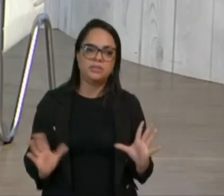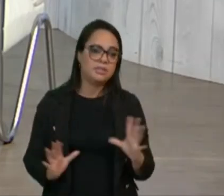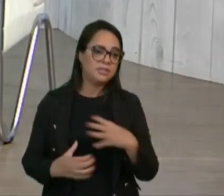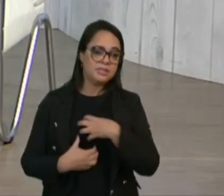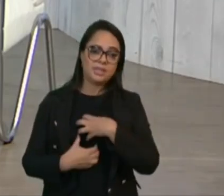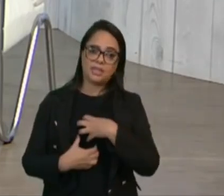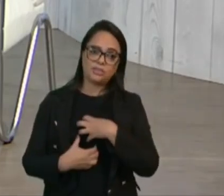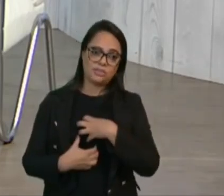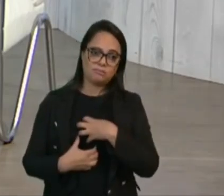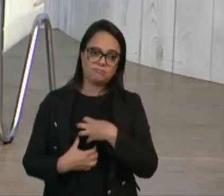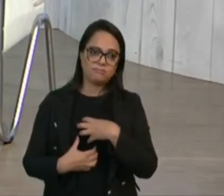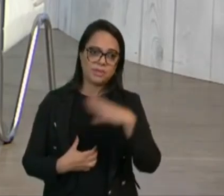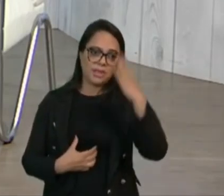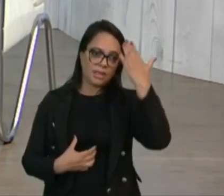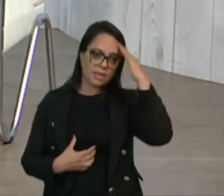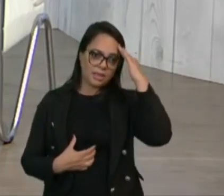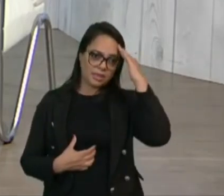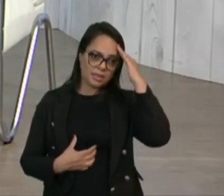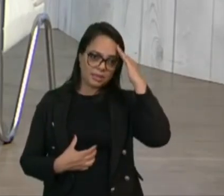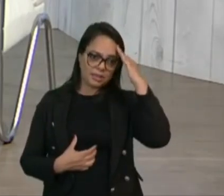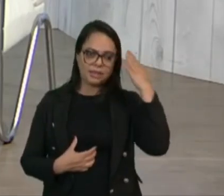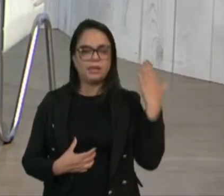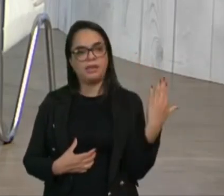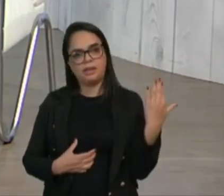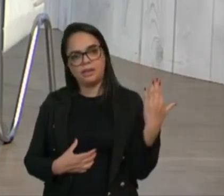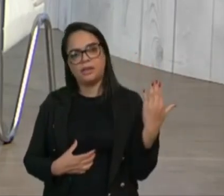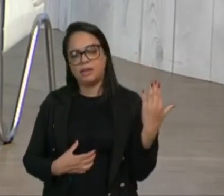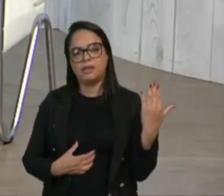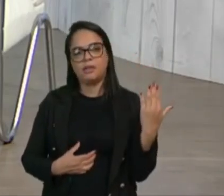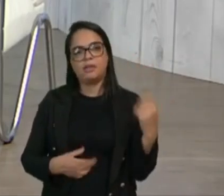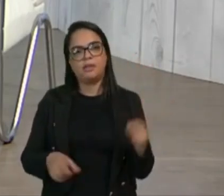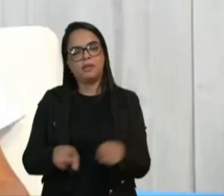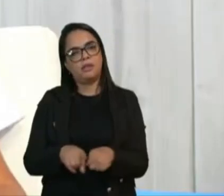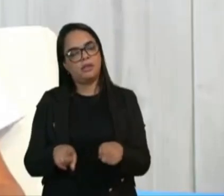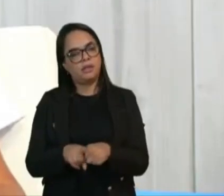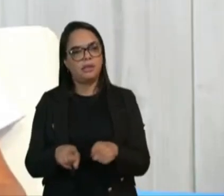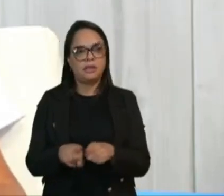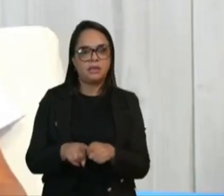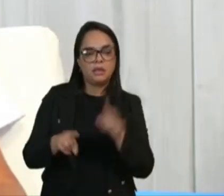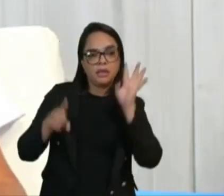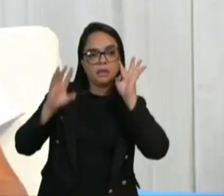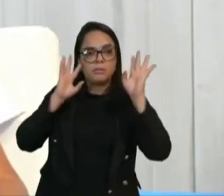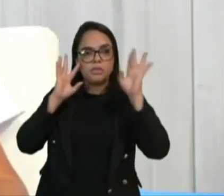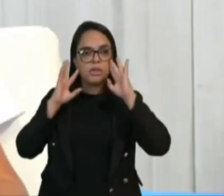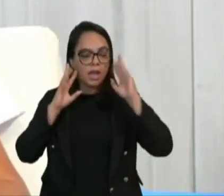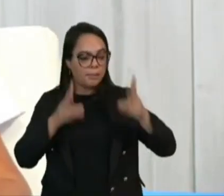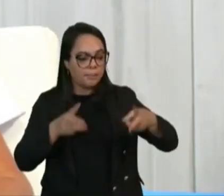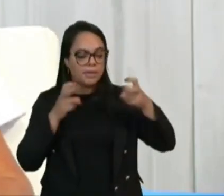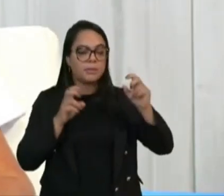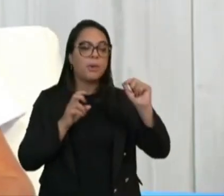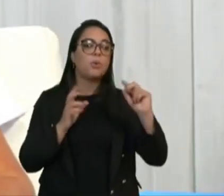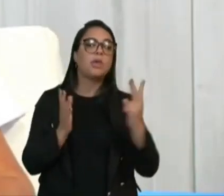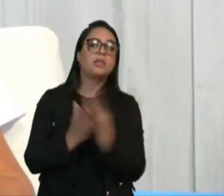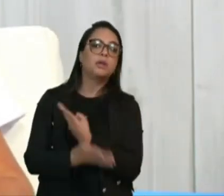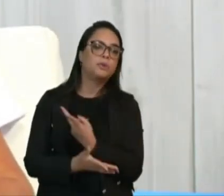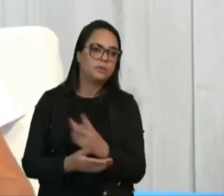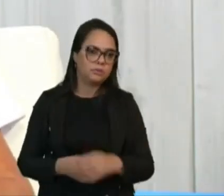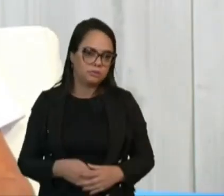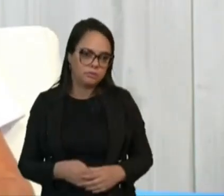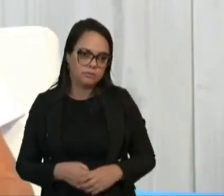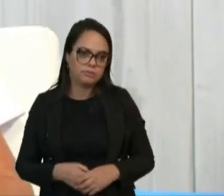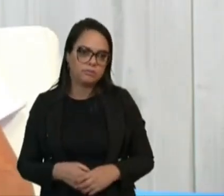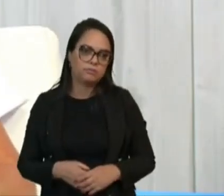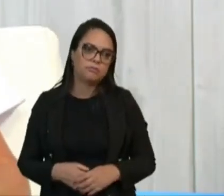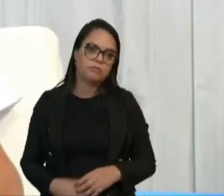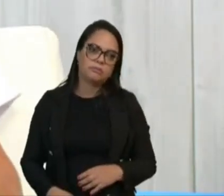sentir e compreender e elaborar em cima daquilo que está acontecendo. Então, isso é um passo,